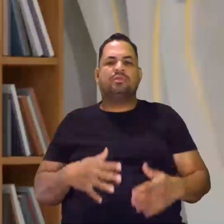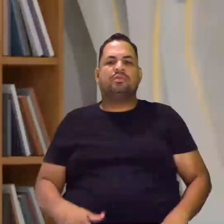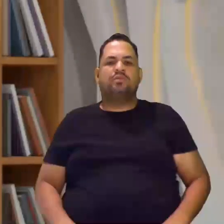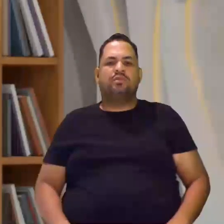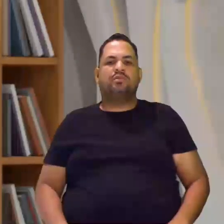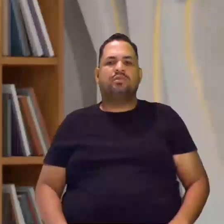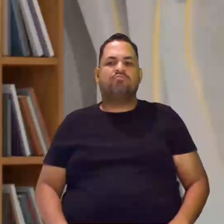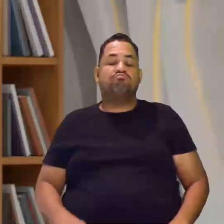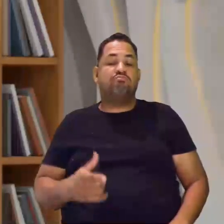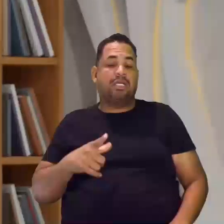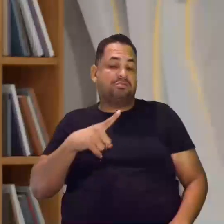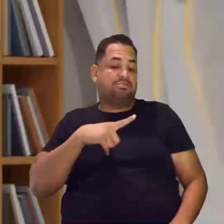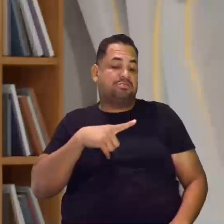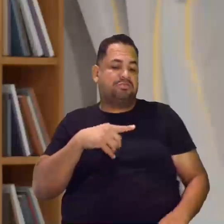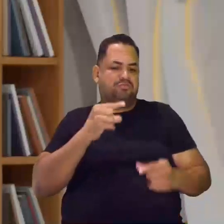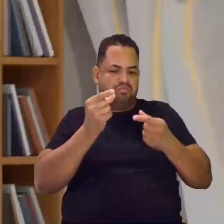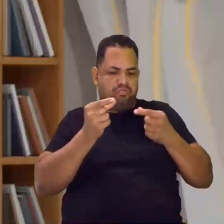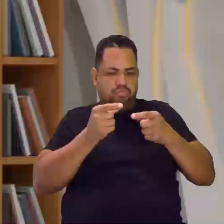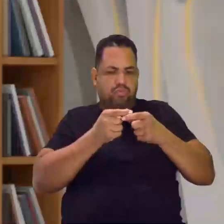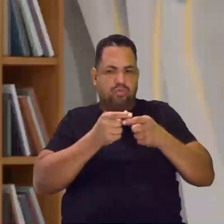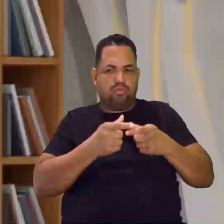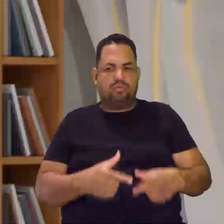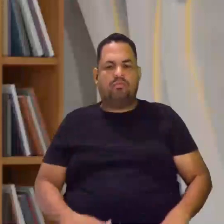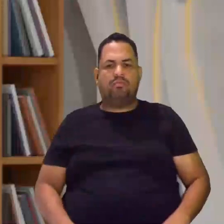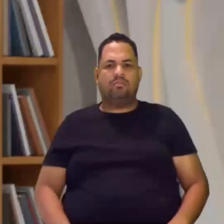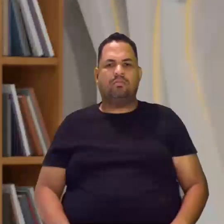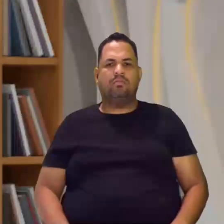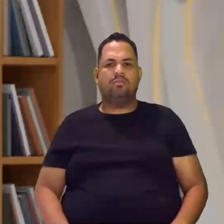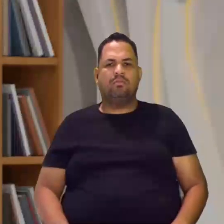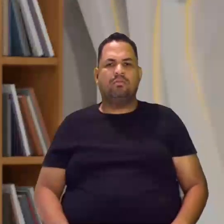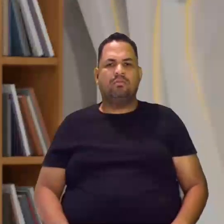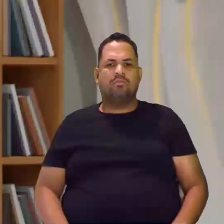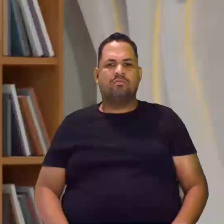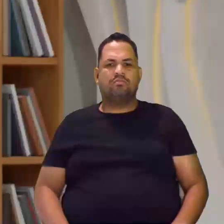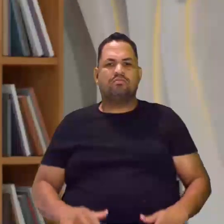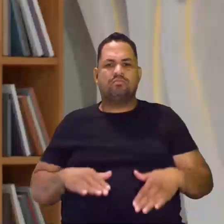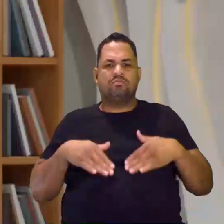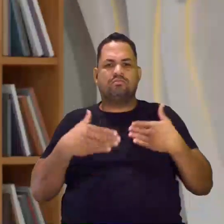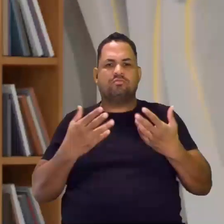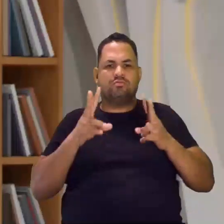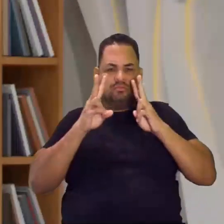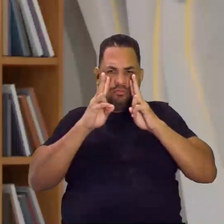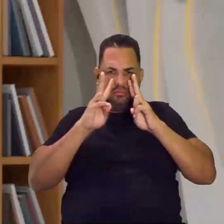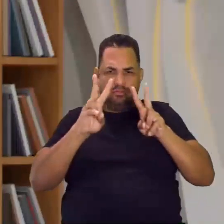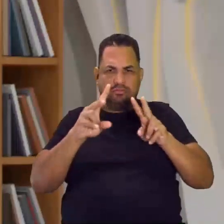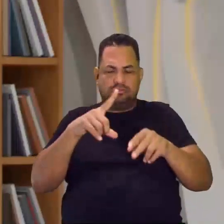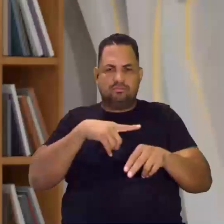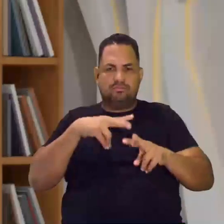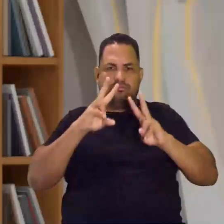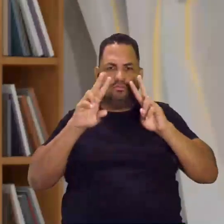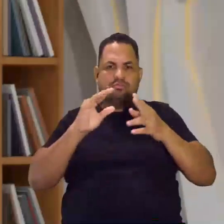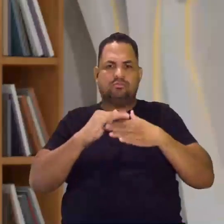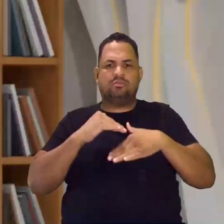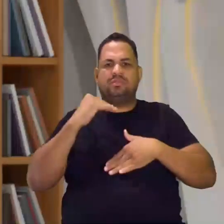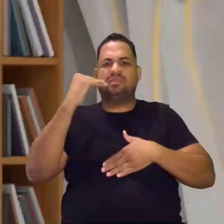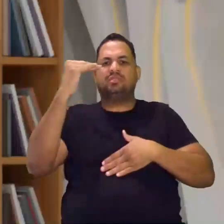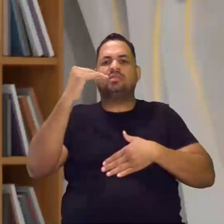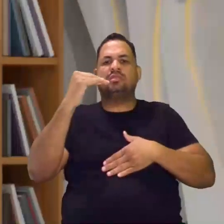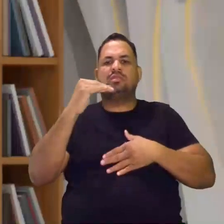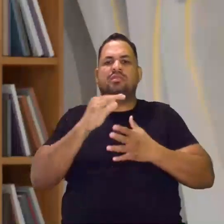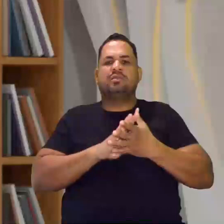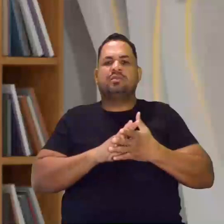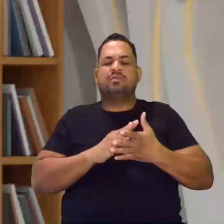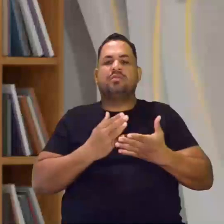gente, de estrutura inca, porque eles demoliram tudo. Então, quando você tem essa visão de superioridade,